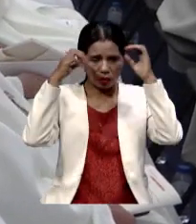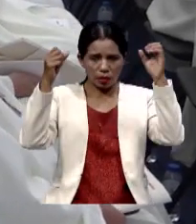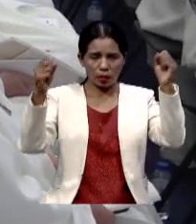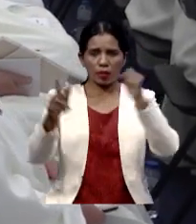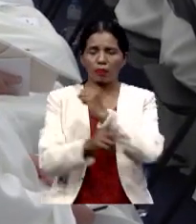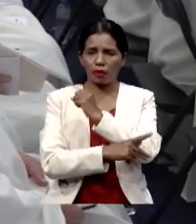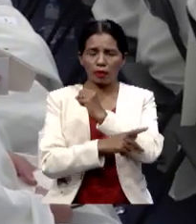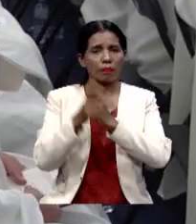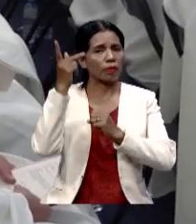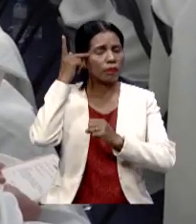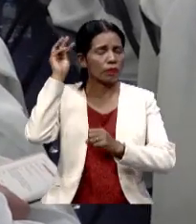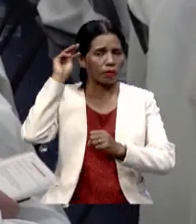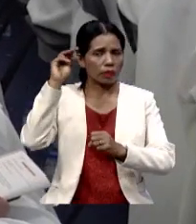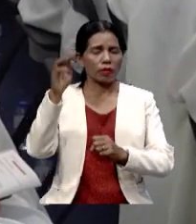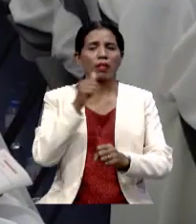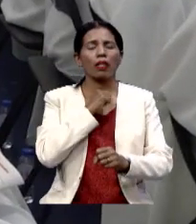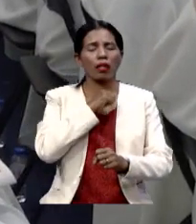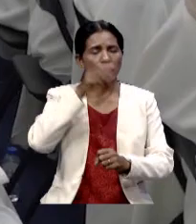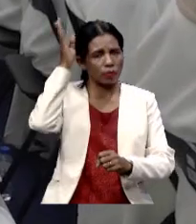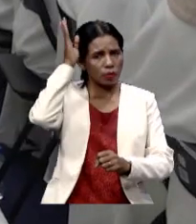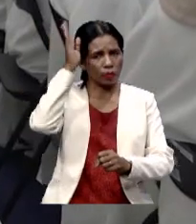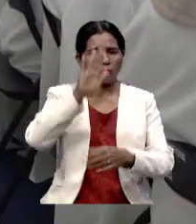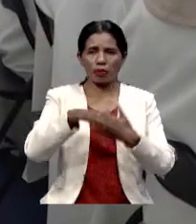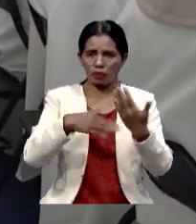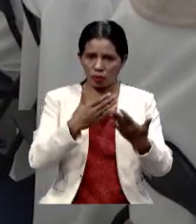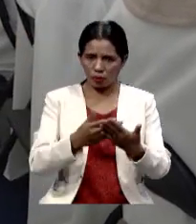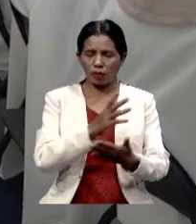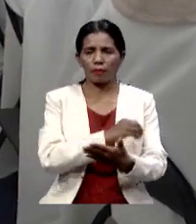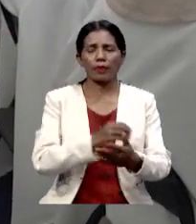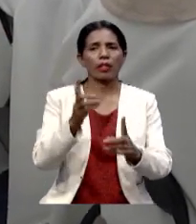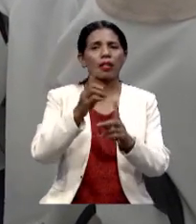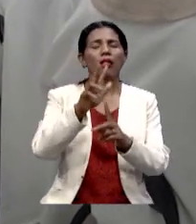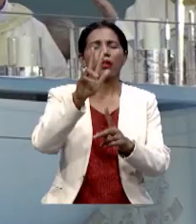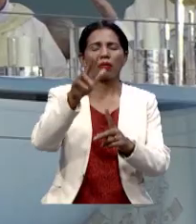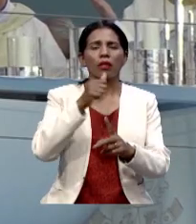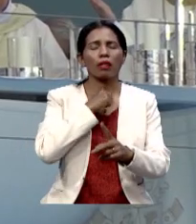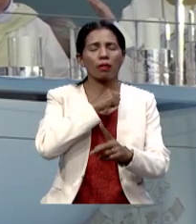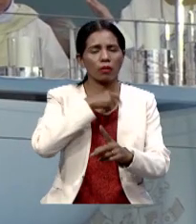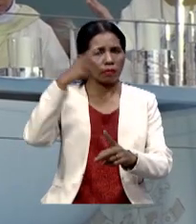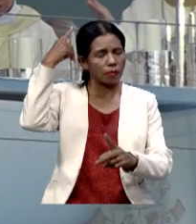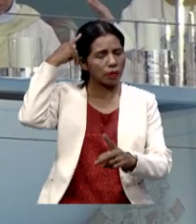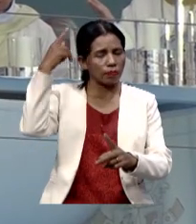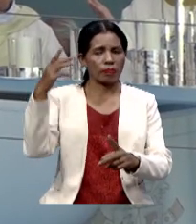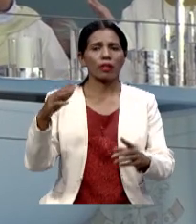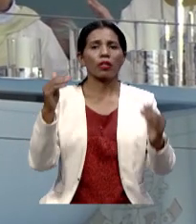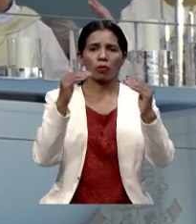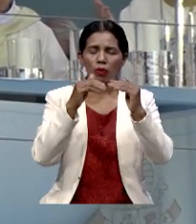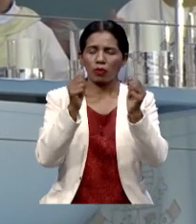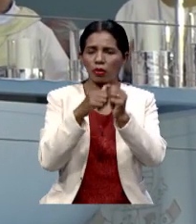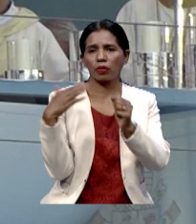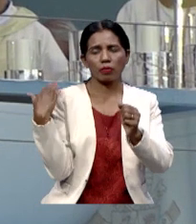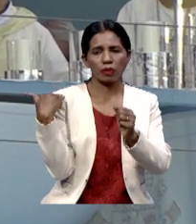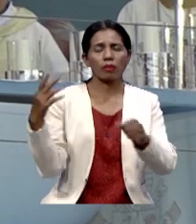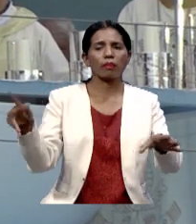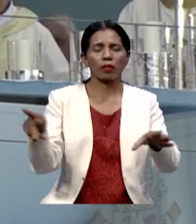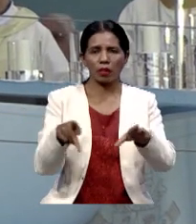corpo diplomático, bispo no nosso sacerdote Sira. E relou em todo o Papa Francisco se relou encontro com o jovem Sira, não participamos